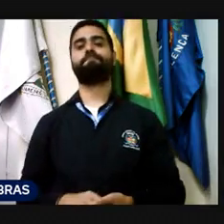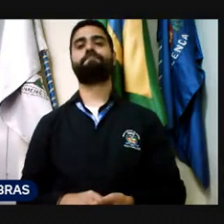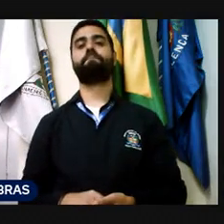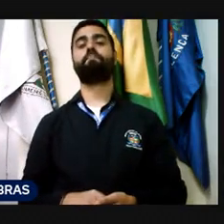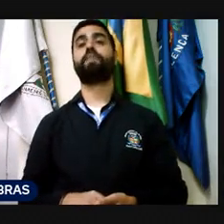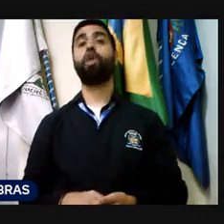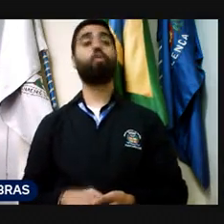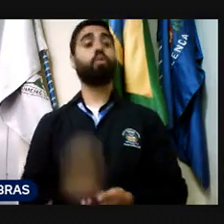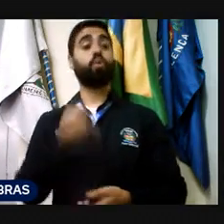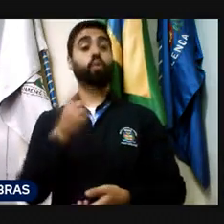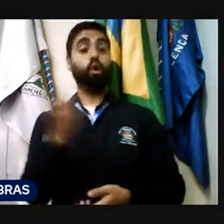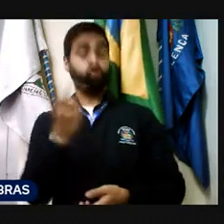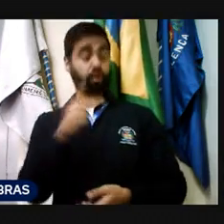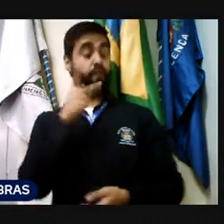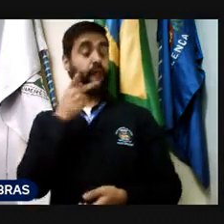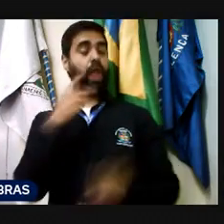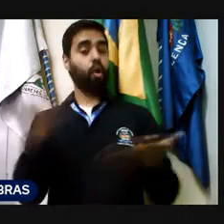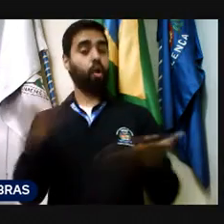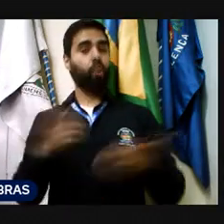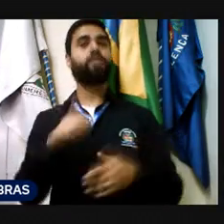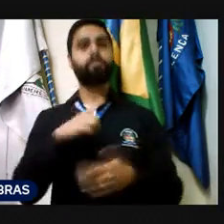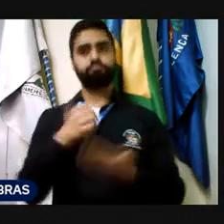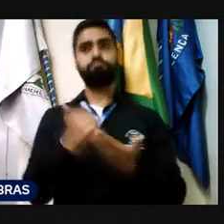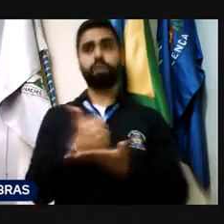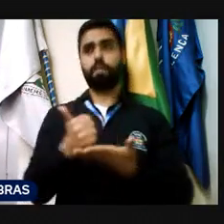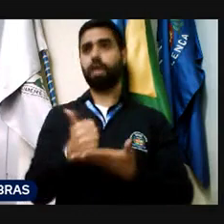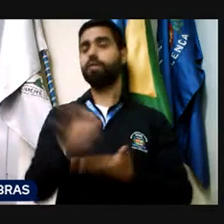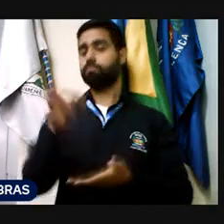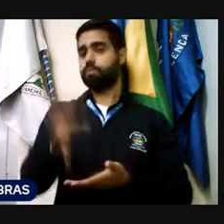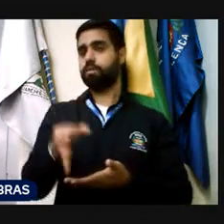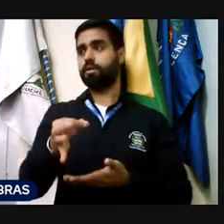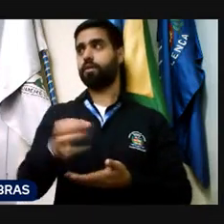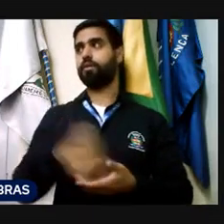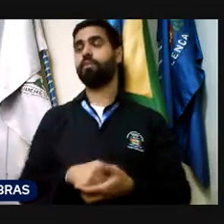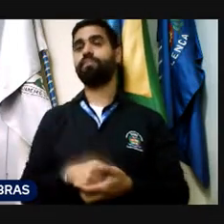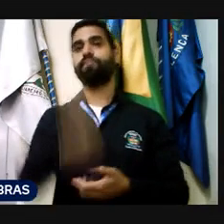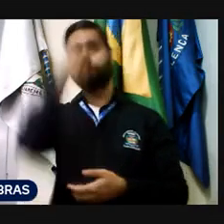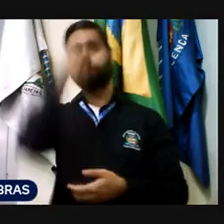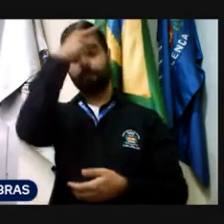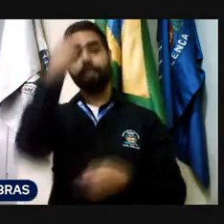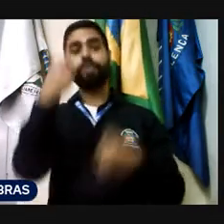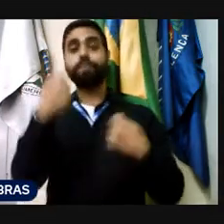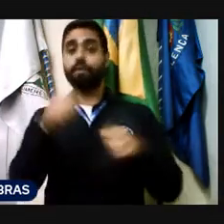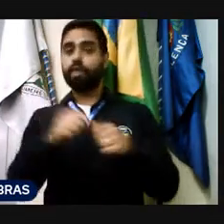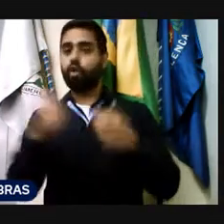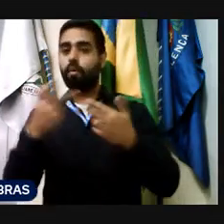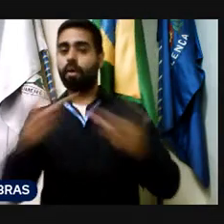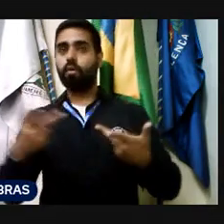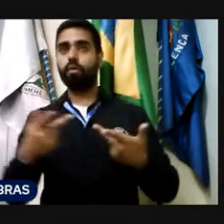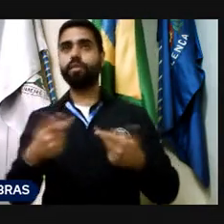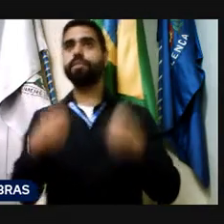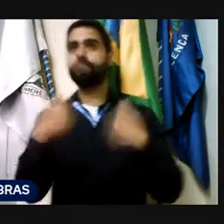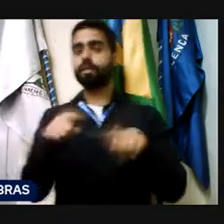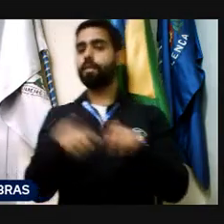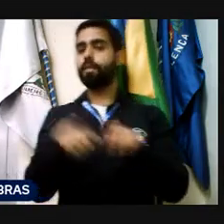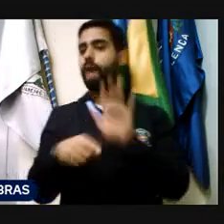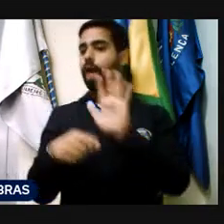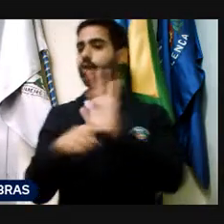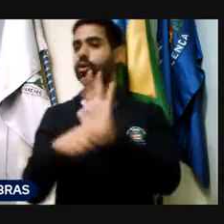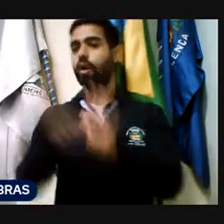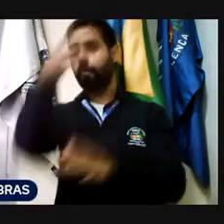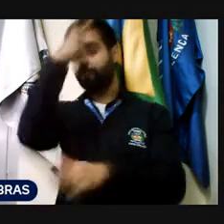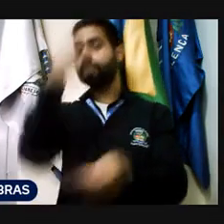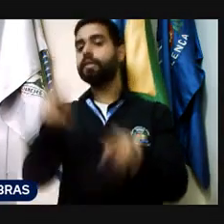O que vocês disseram hoje tem fundamento. O prefeito precisa tomar uma decisão. A gente precisa auxiliar o prefeito